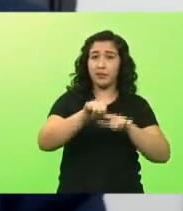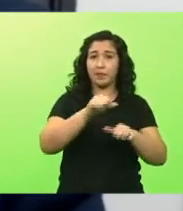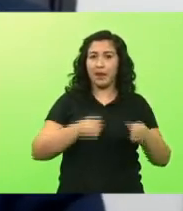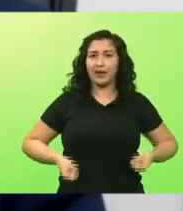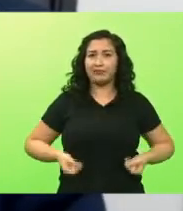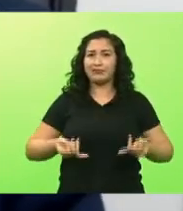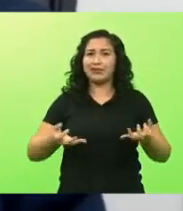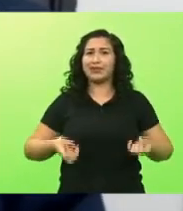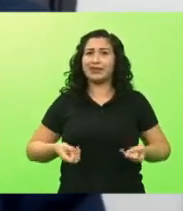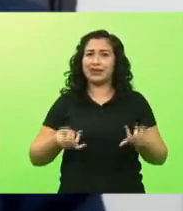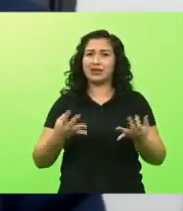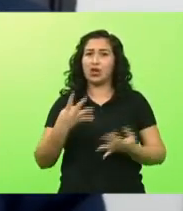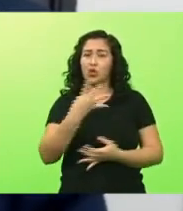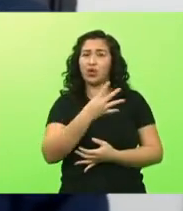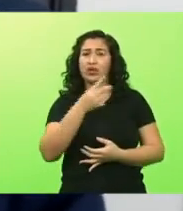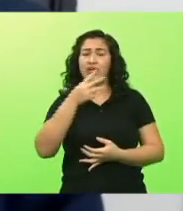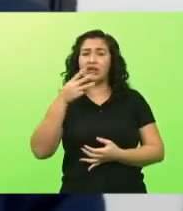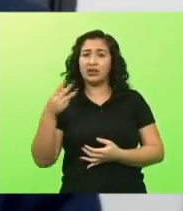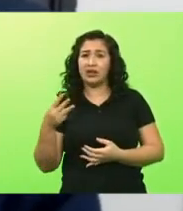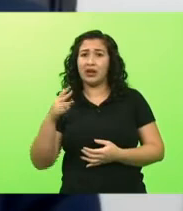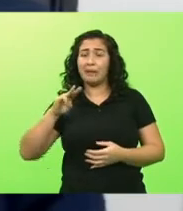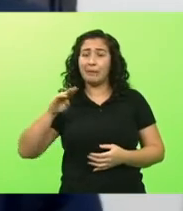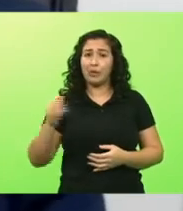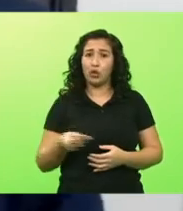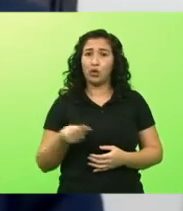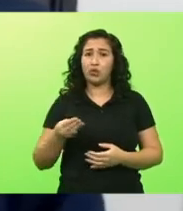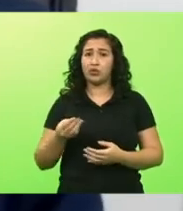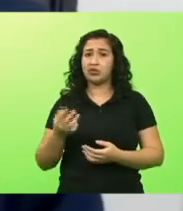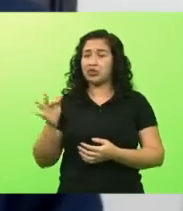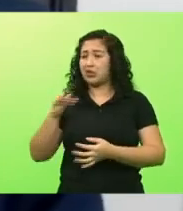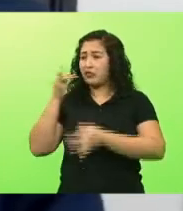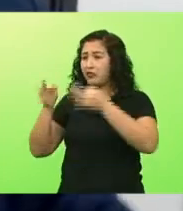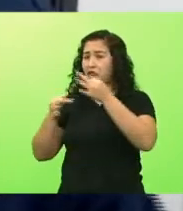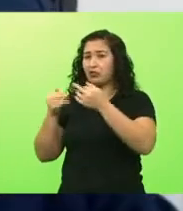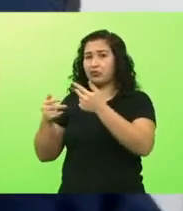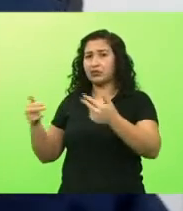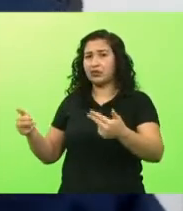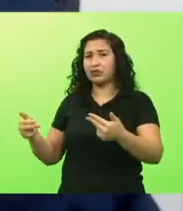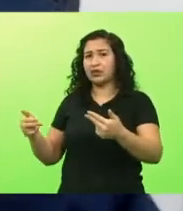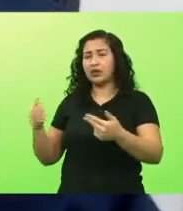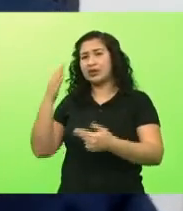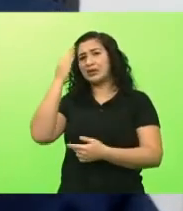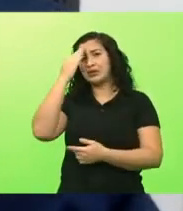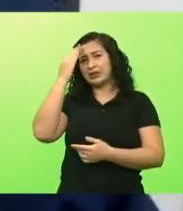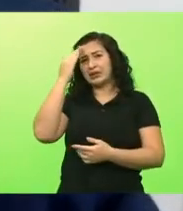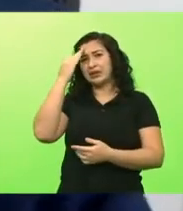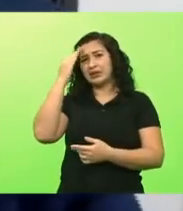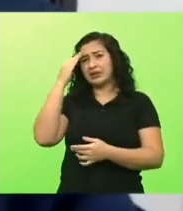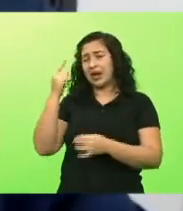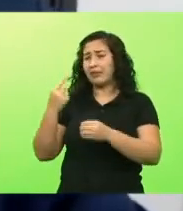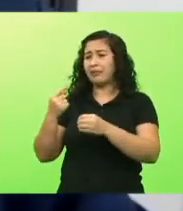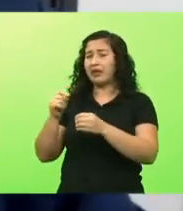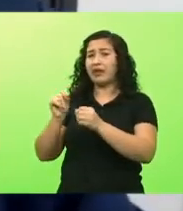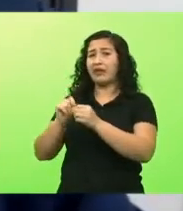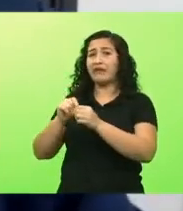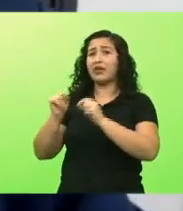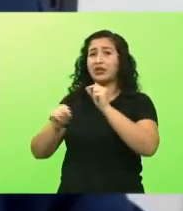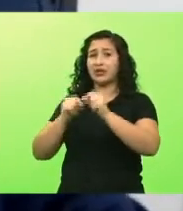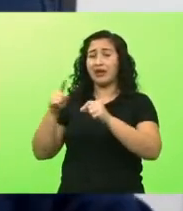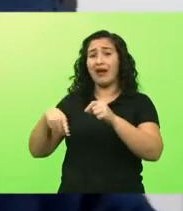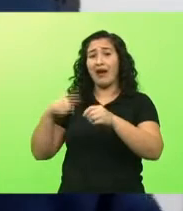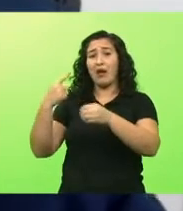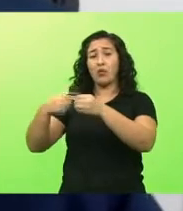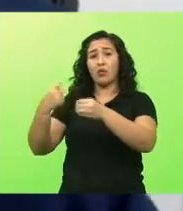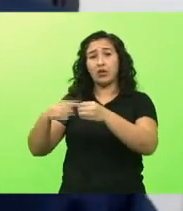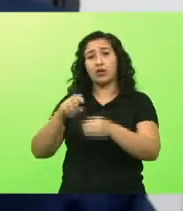milhões em jardinagem, que todo mundo sabe que quem faz é o município, ou é a APP,